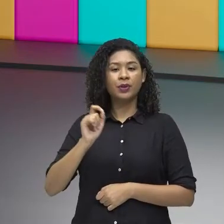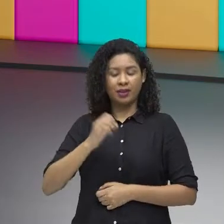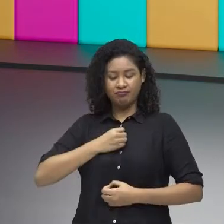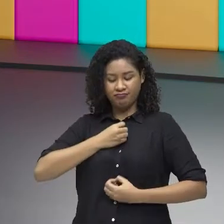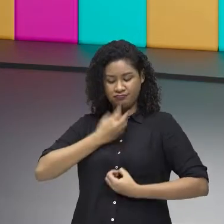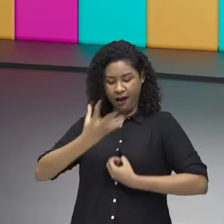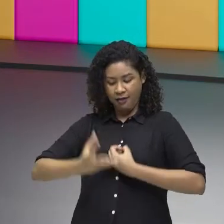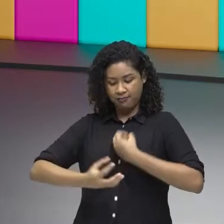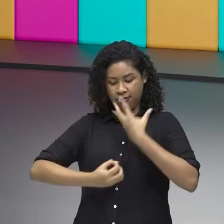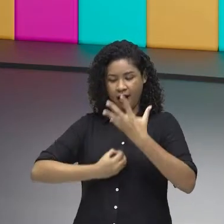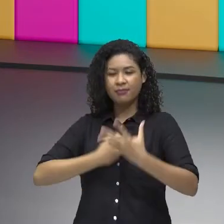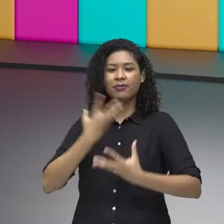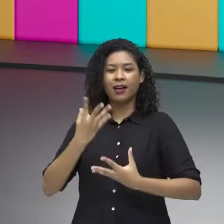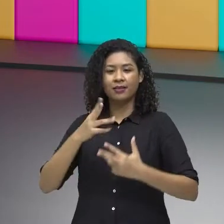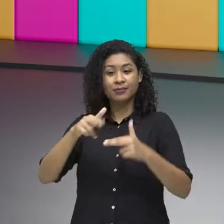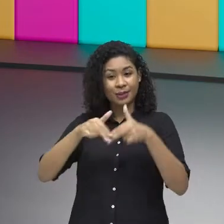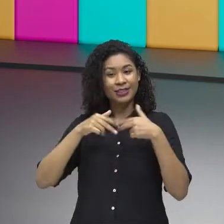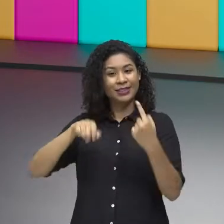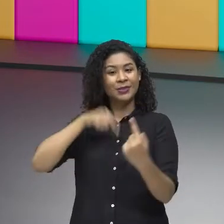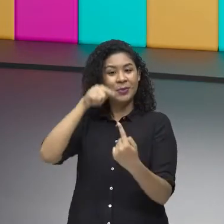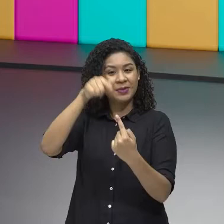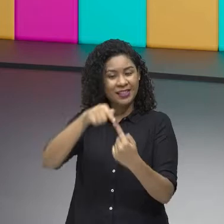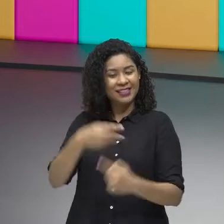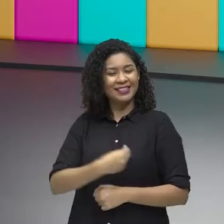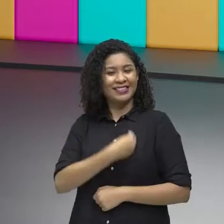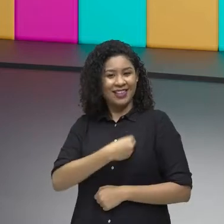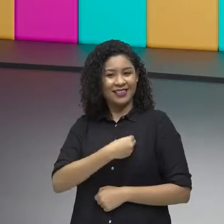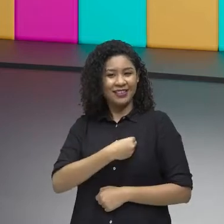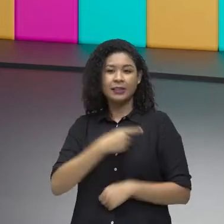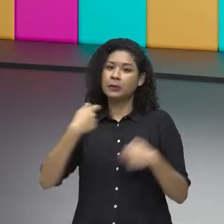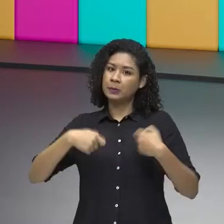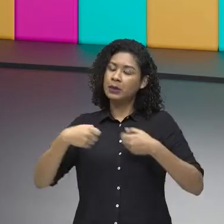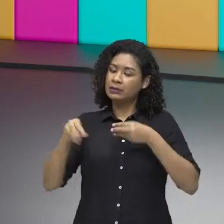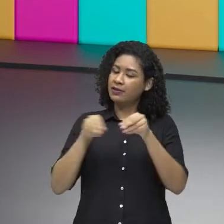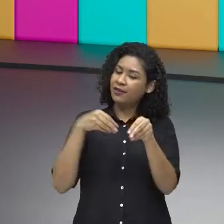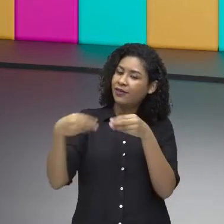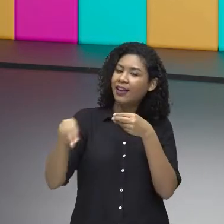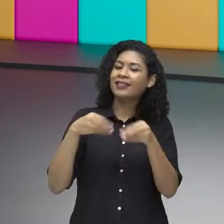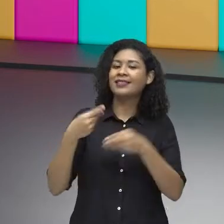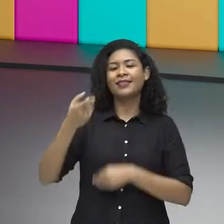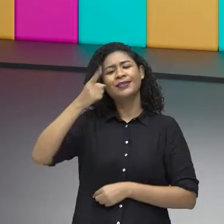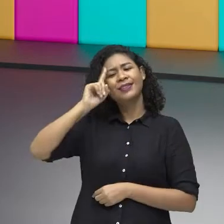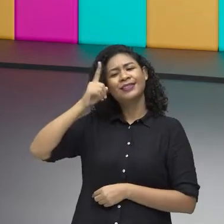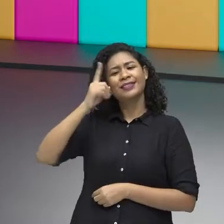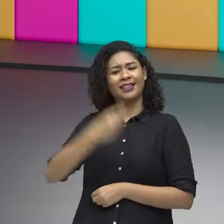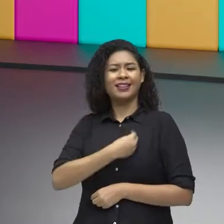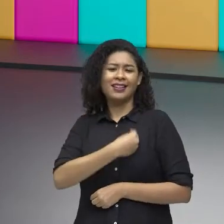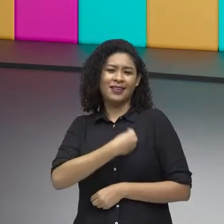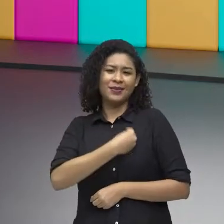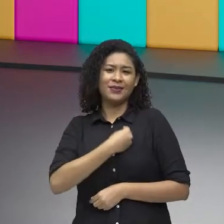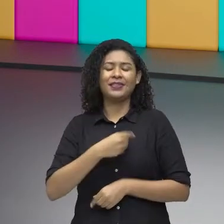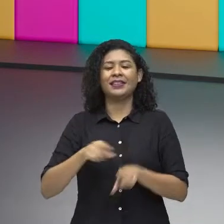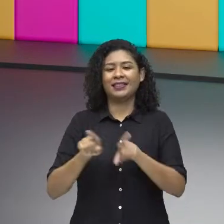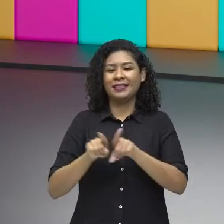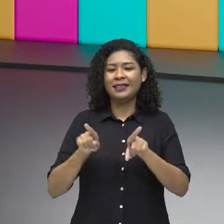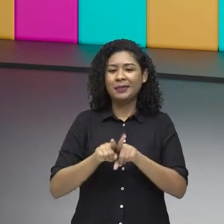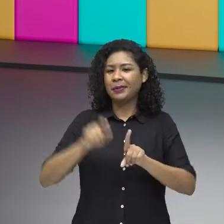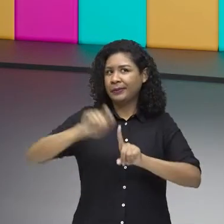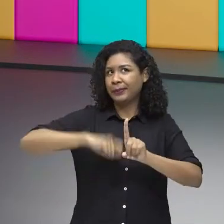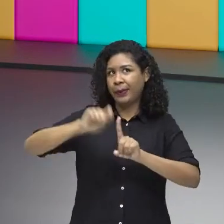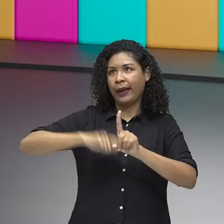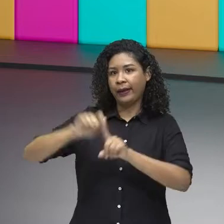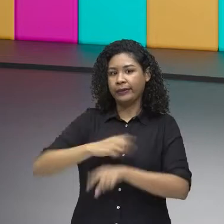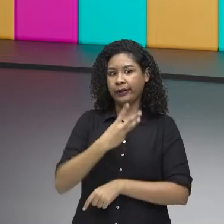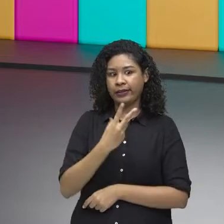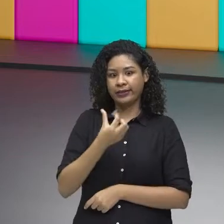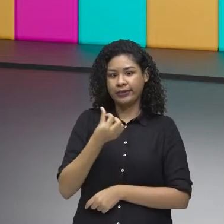dele. Esse é o objetivo da vida. Esse é o grande jogo de cintura que a gente precisa ter no dia a dia, em todos os processos, em todos os meses,